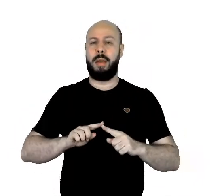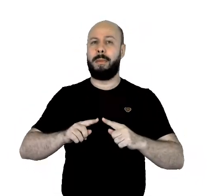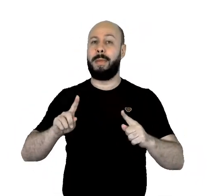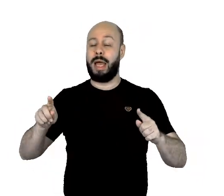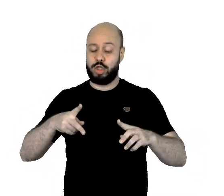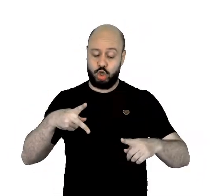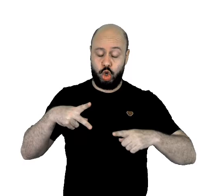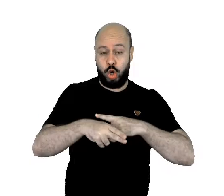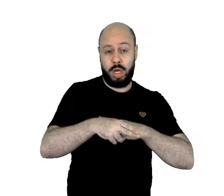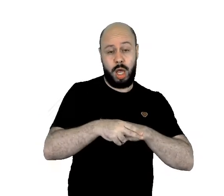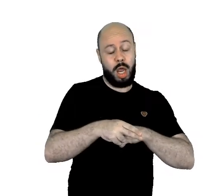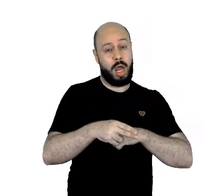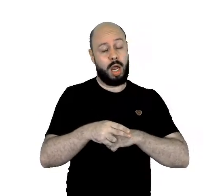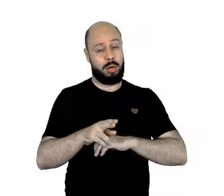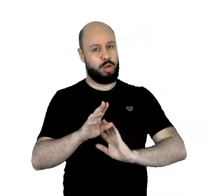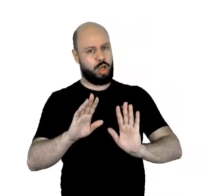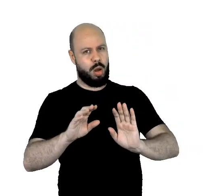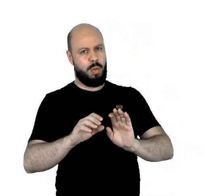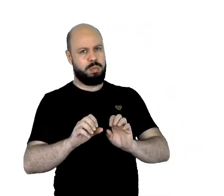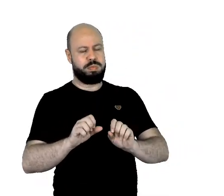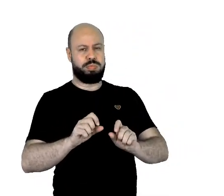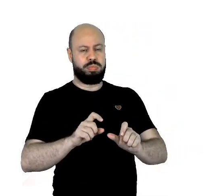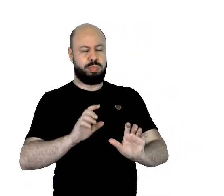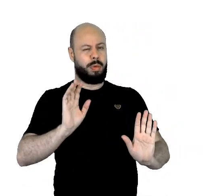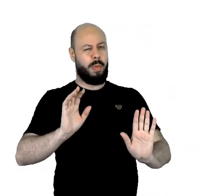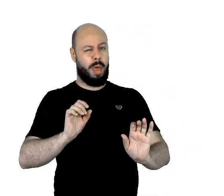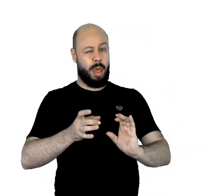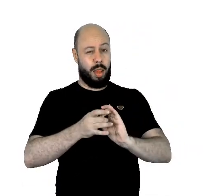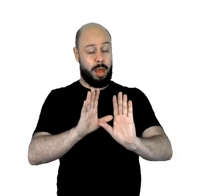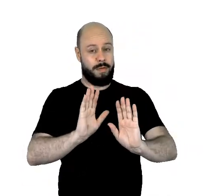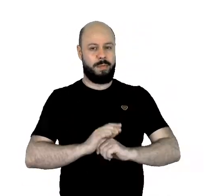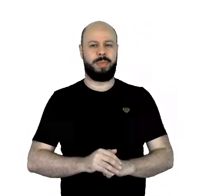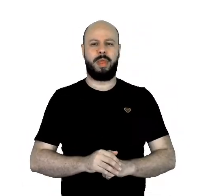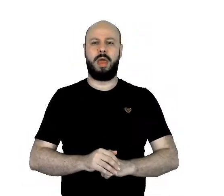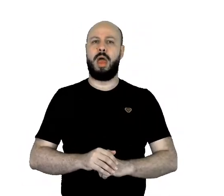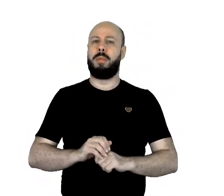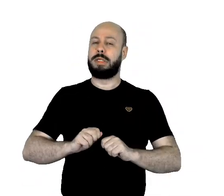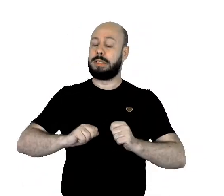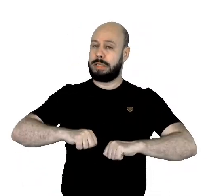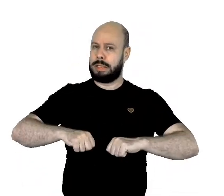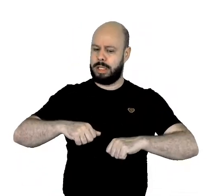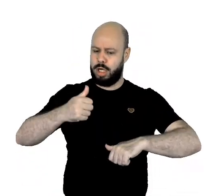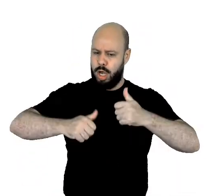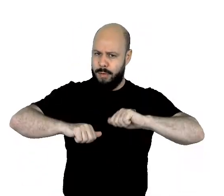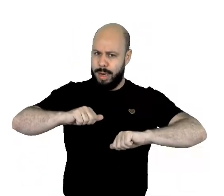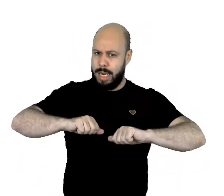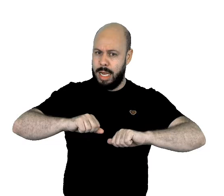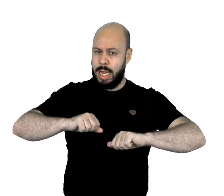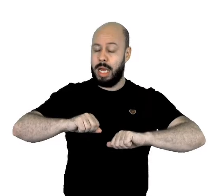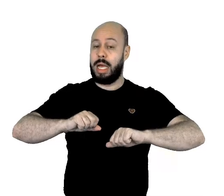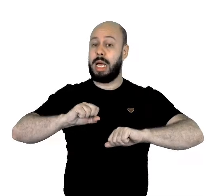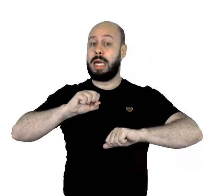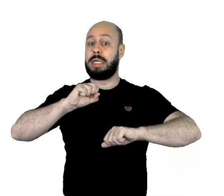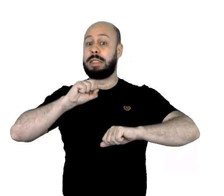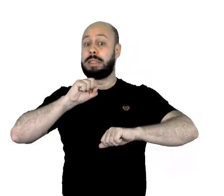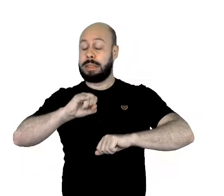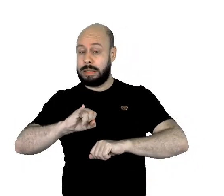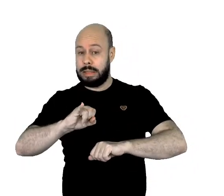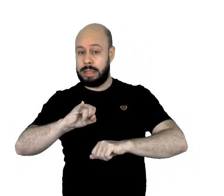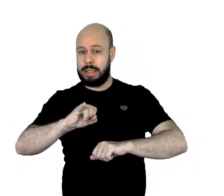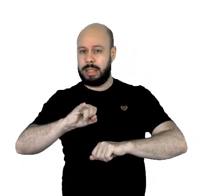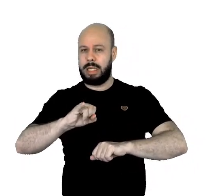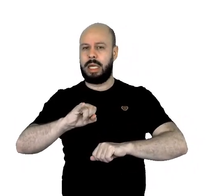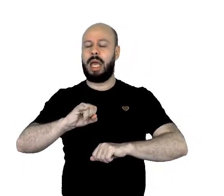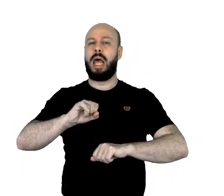estão suspensos. Aumentos devem ser verificados caso a caso com